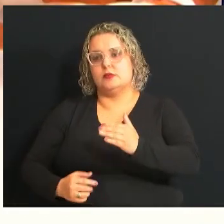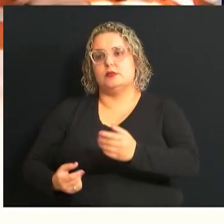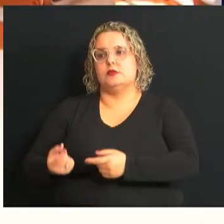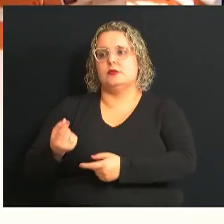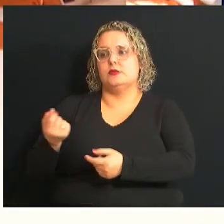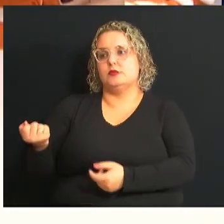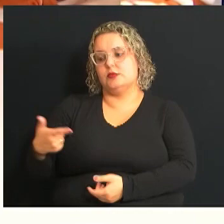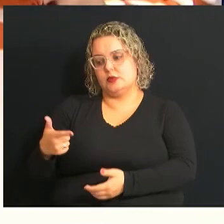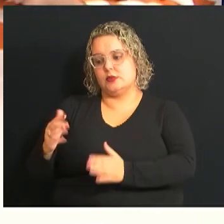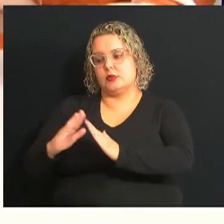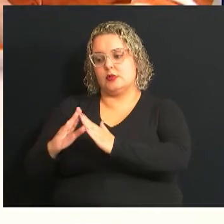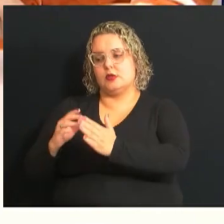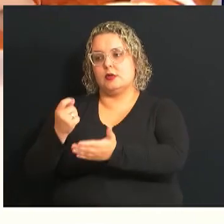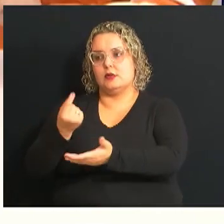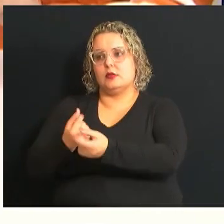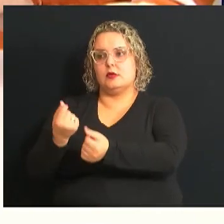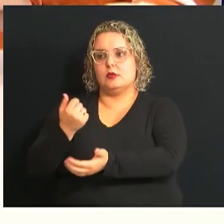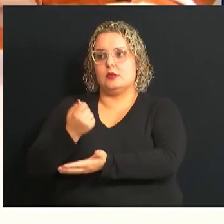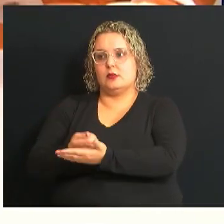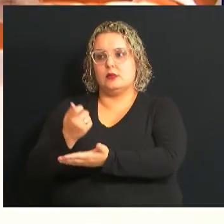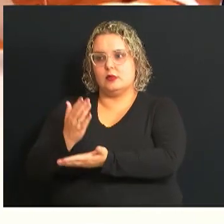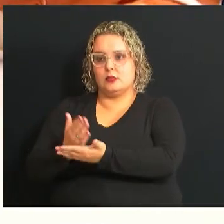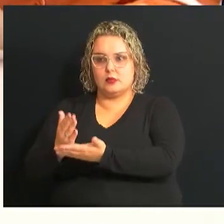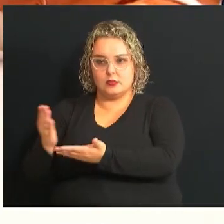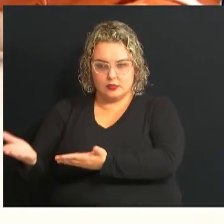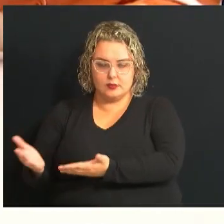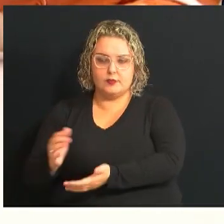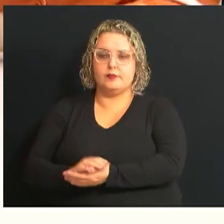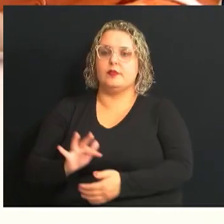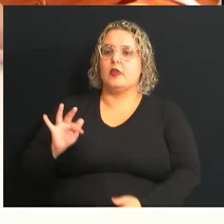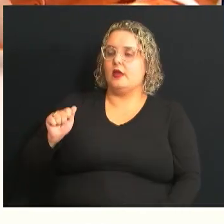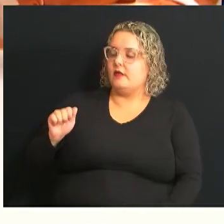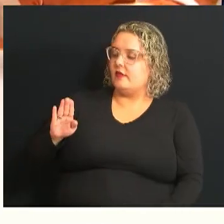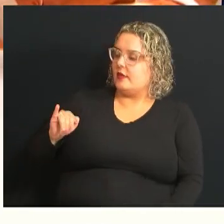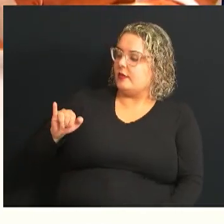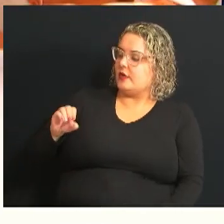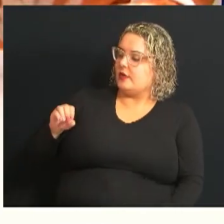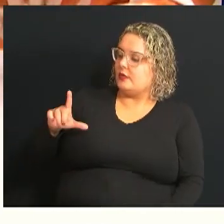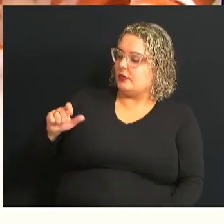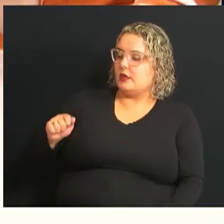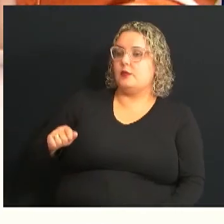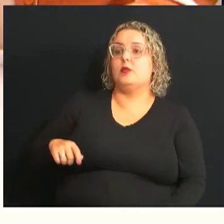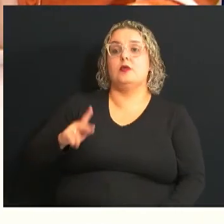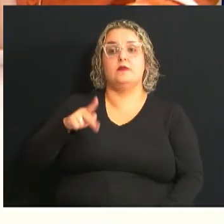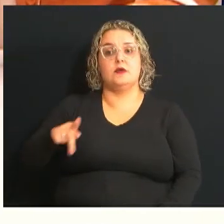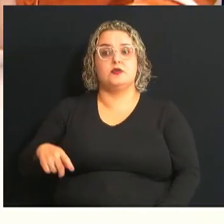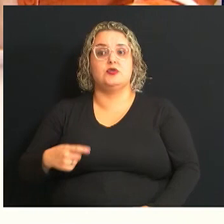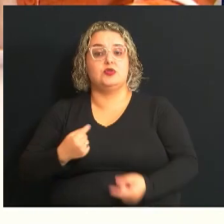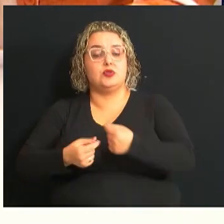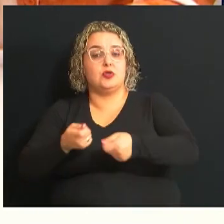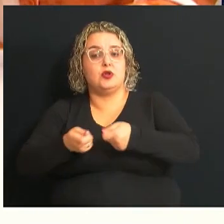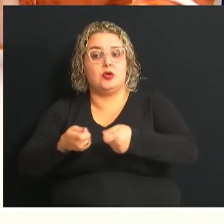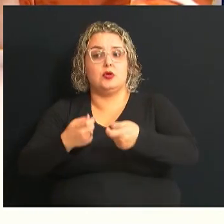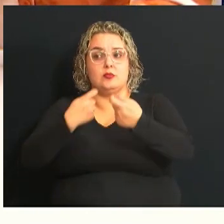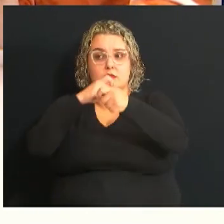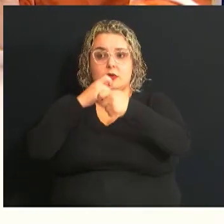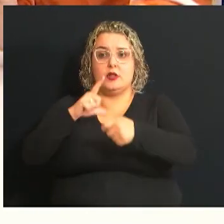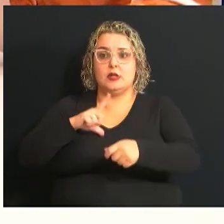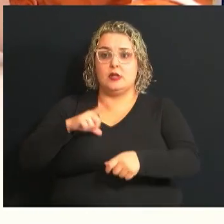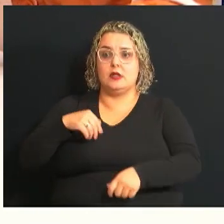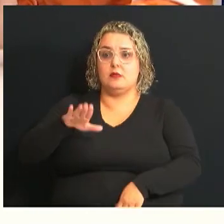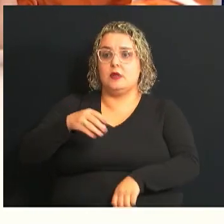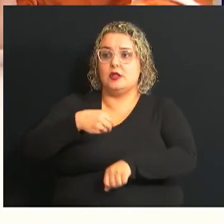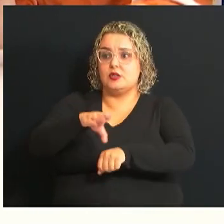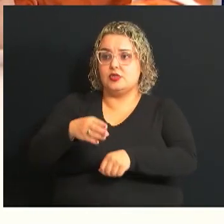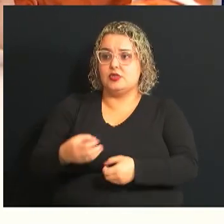financiamento. Fabíola Oliveira, professora de economia aqui da PUC. Fabíola, acho que tem mais alguma dica, alguma informação para dar